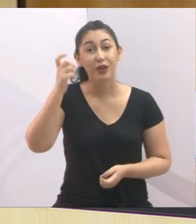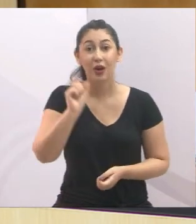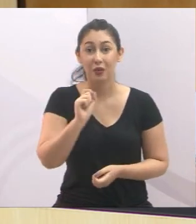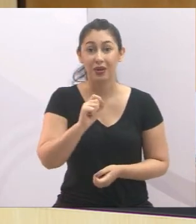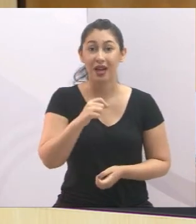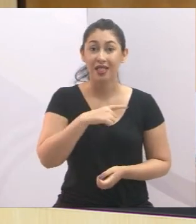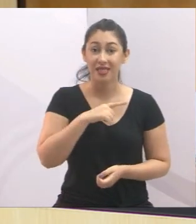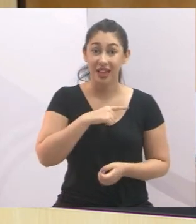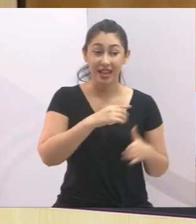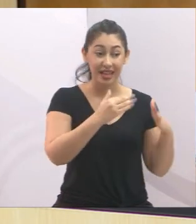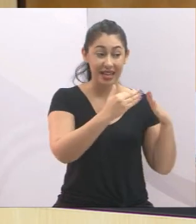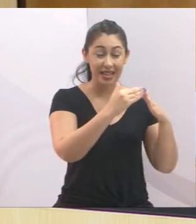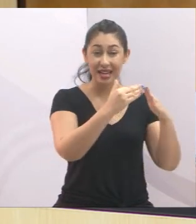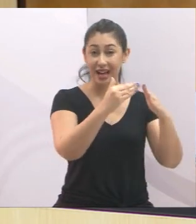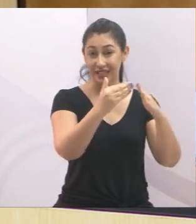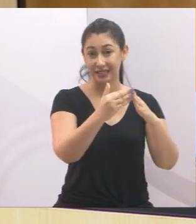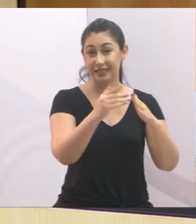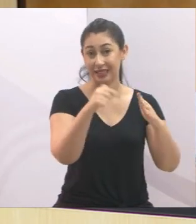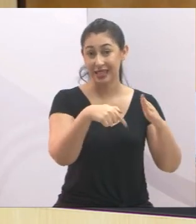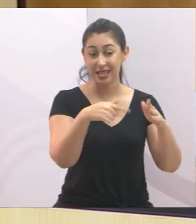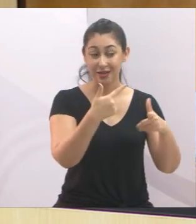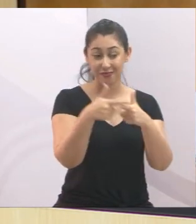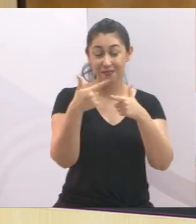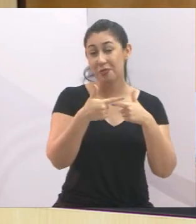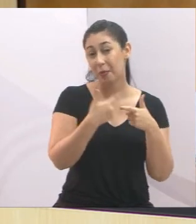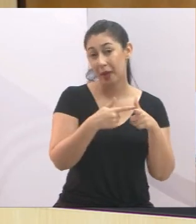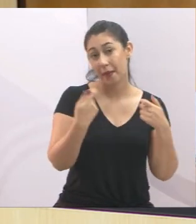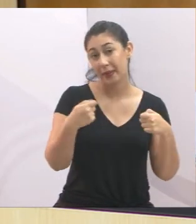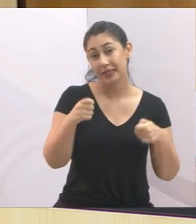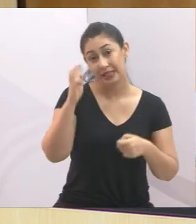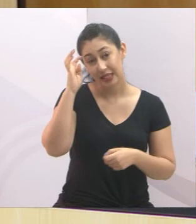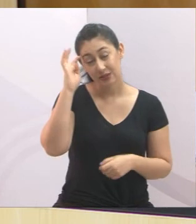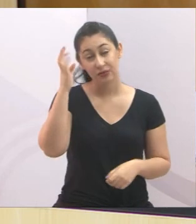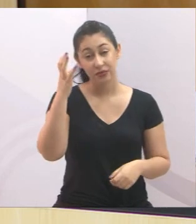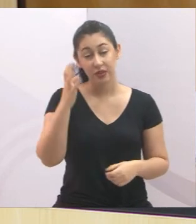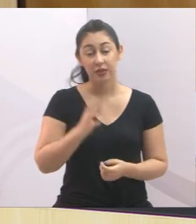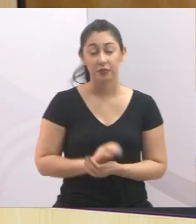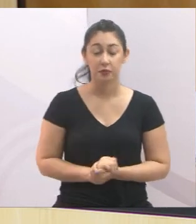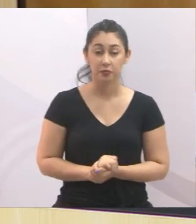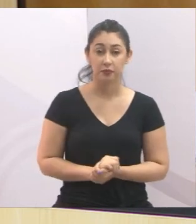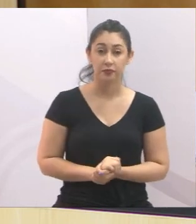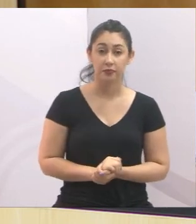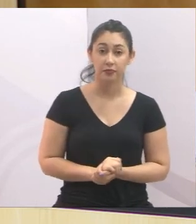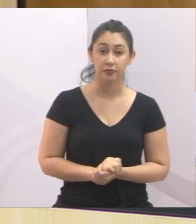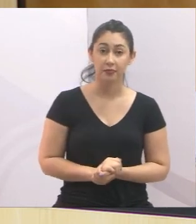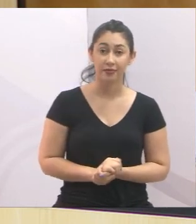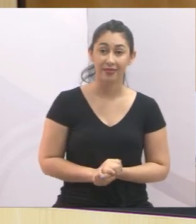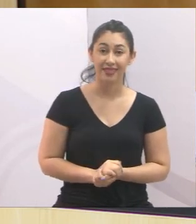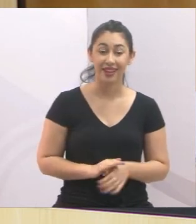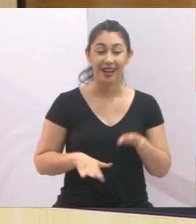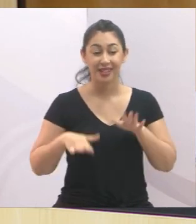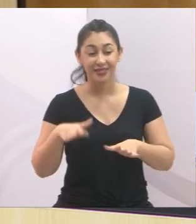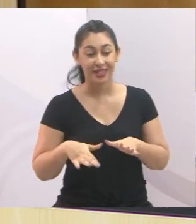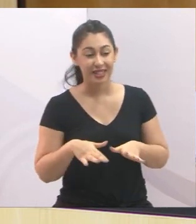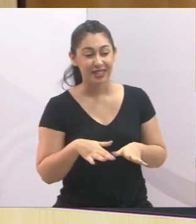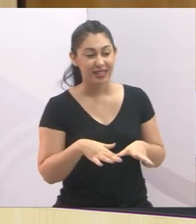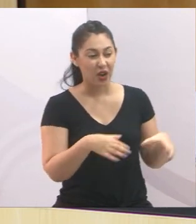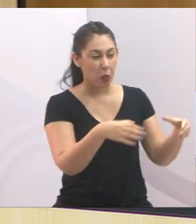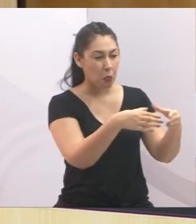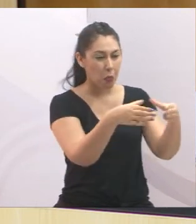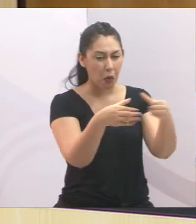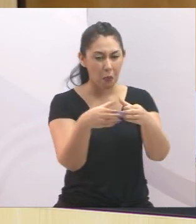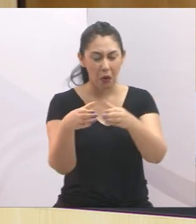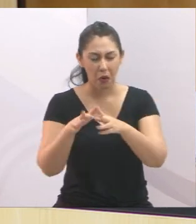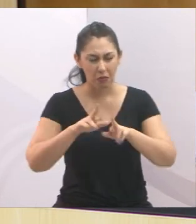existentes nos condomínios já relatados, visando a correção dos problemas encontrados. Embora a realidade de cada condomínio seja